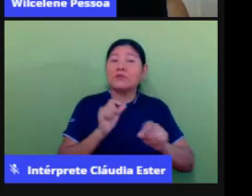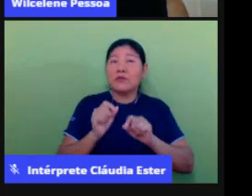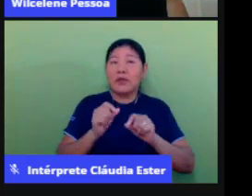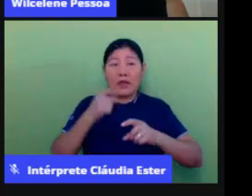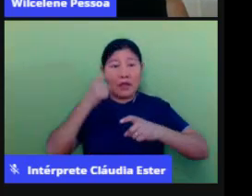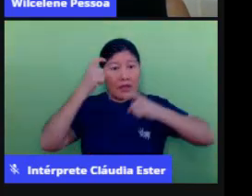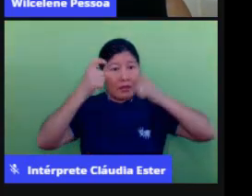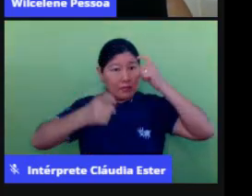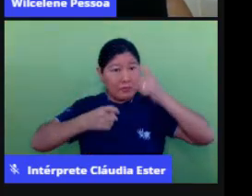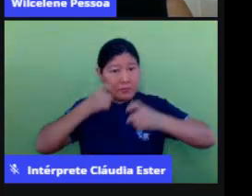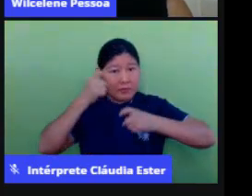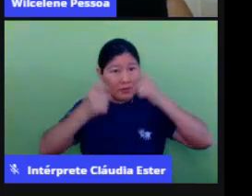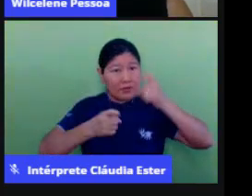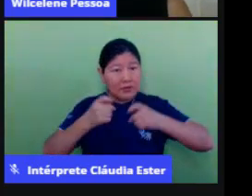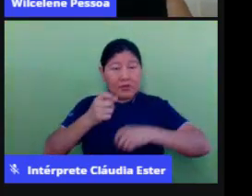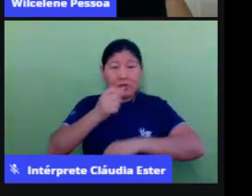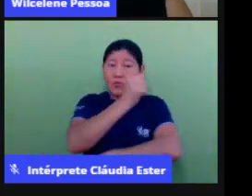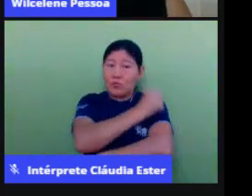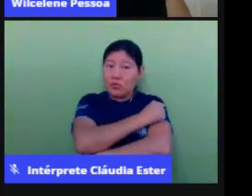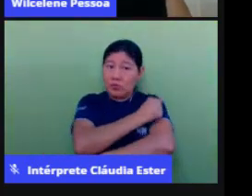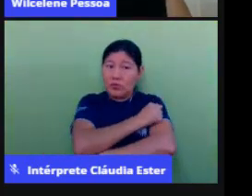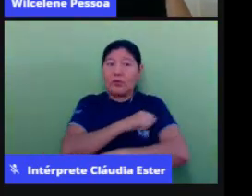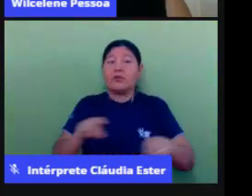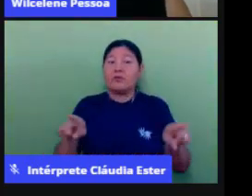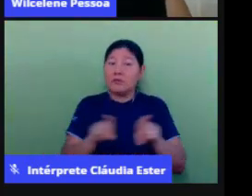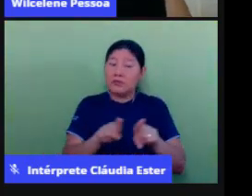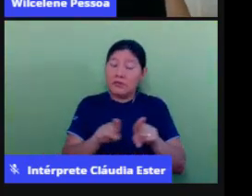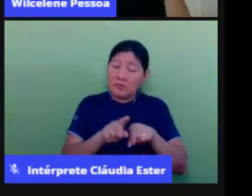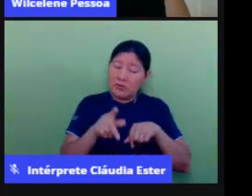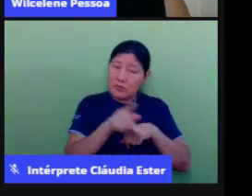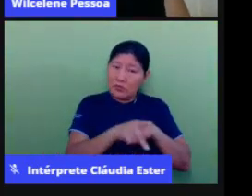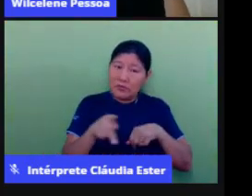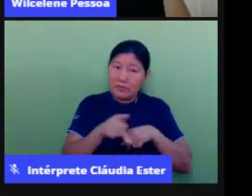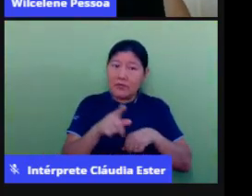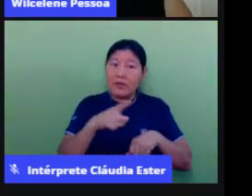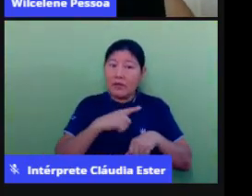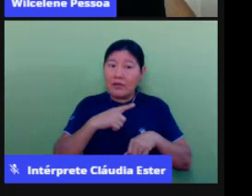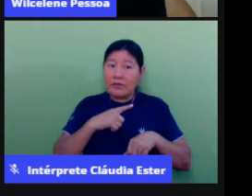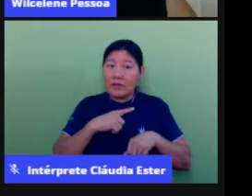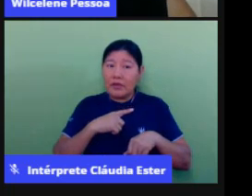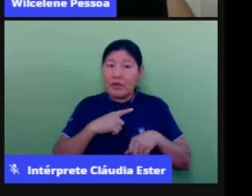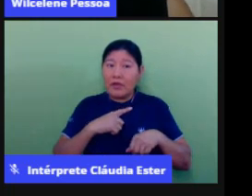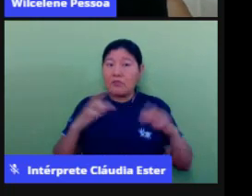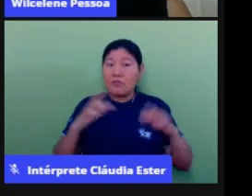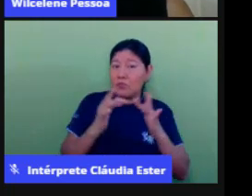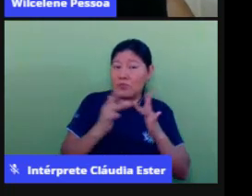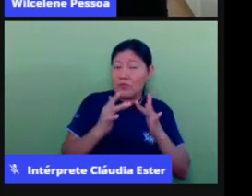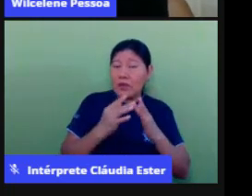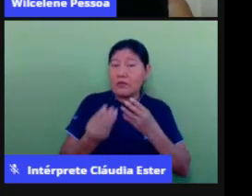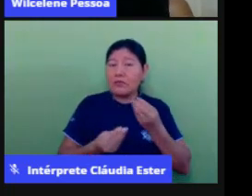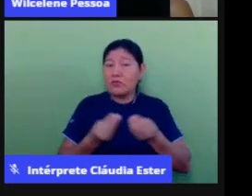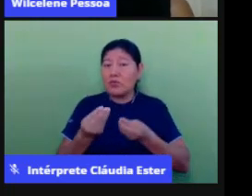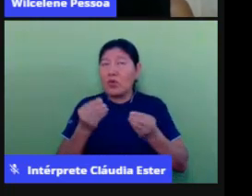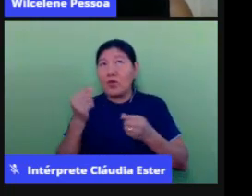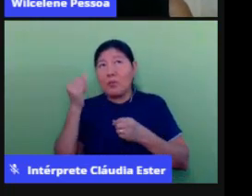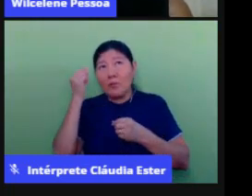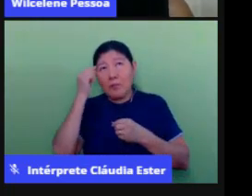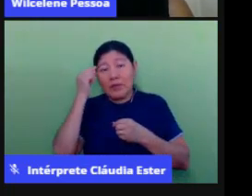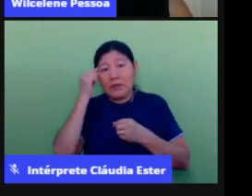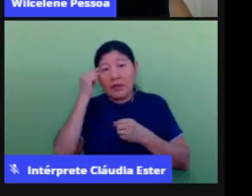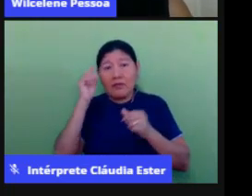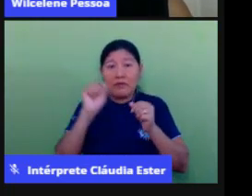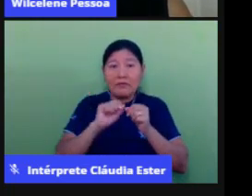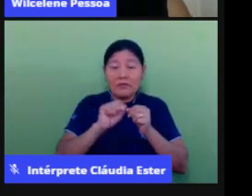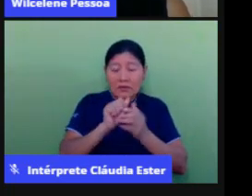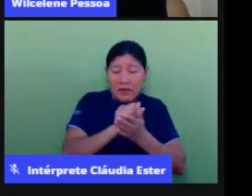professores tenham acesso aos meios necessários para a realização dessas atividades. Então, eu preciso pensar quais